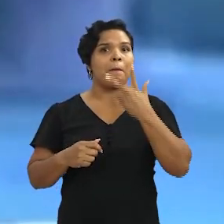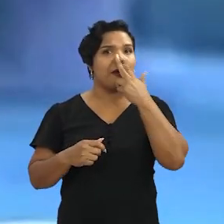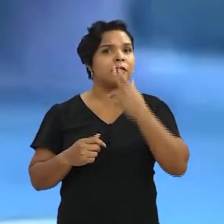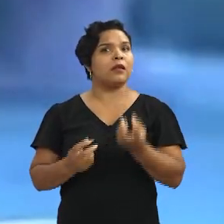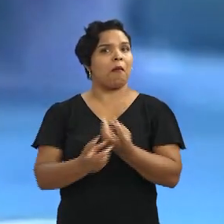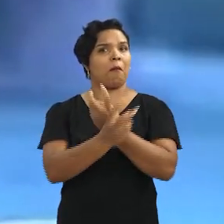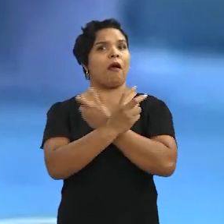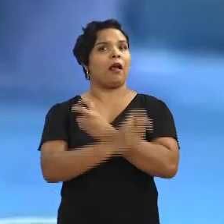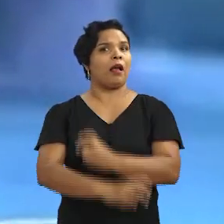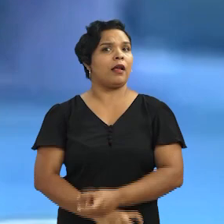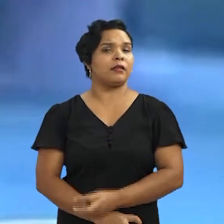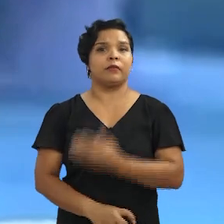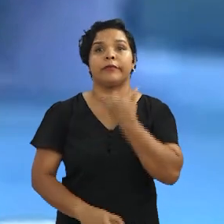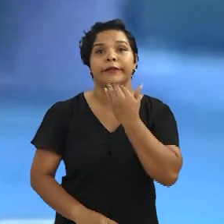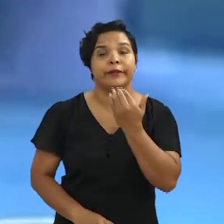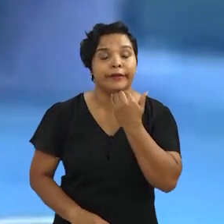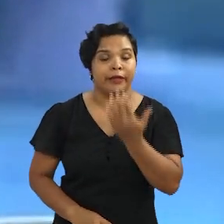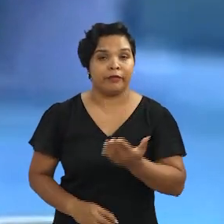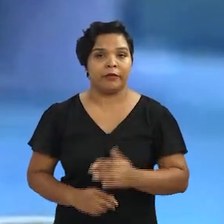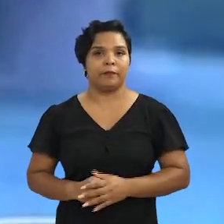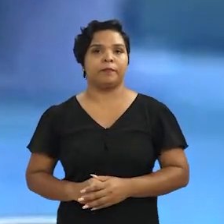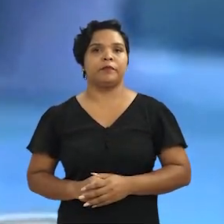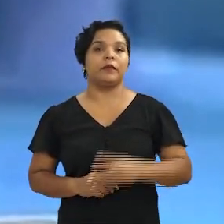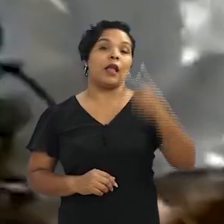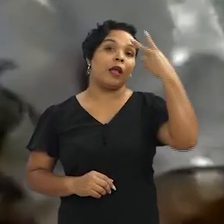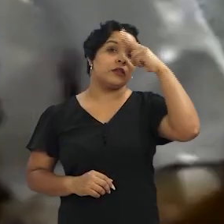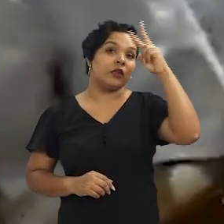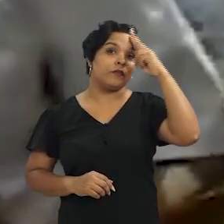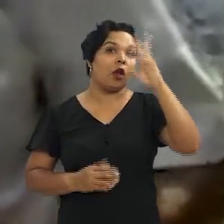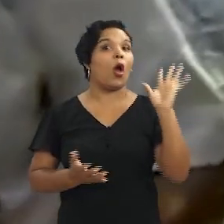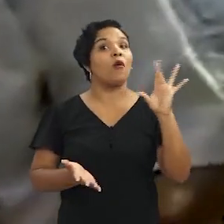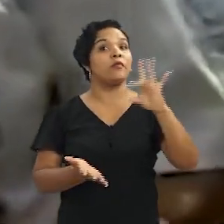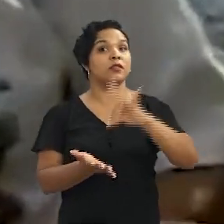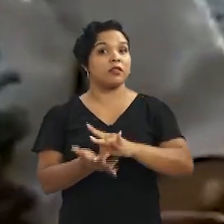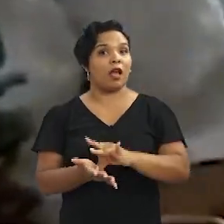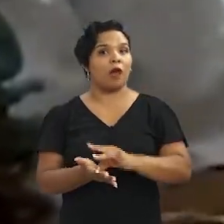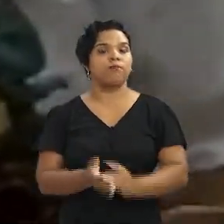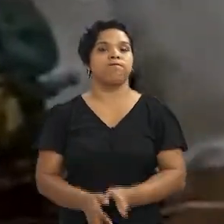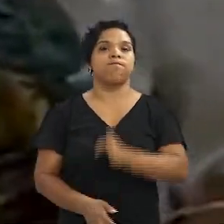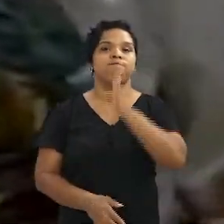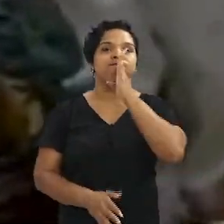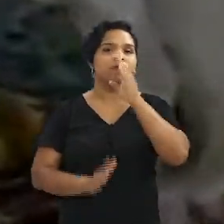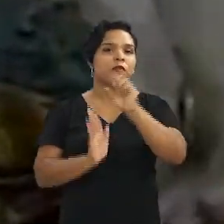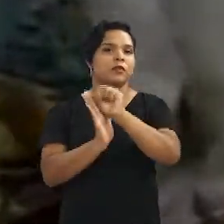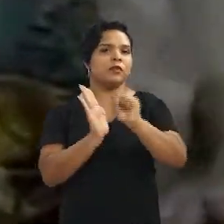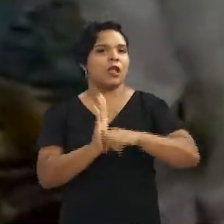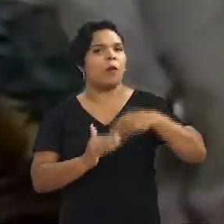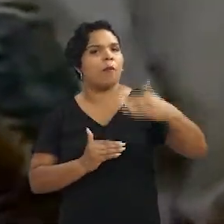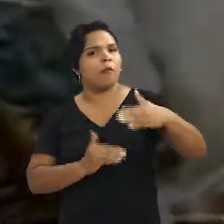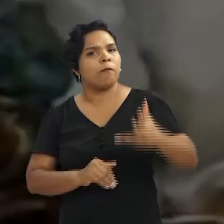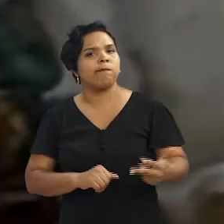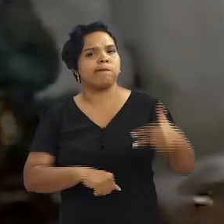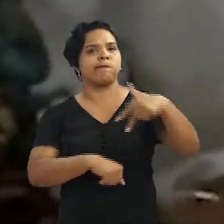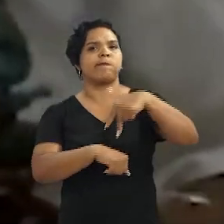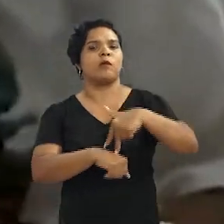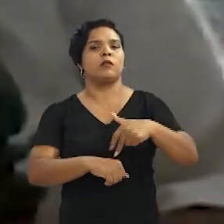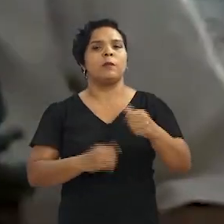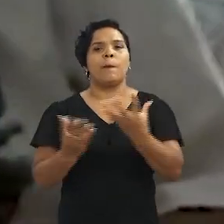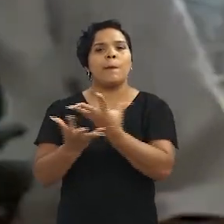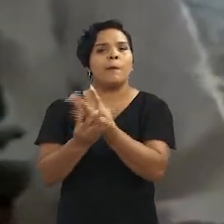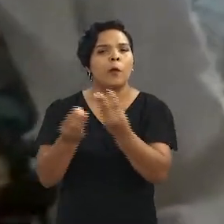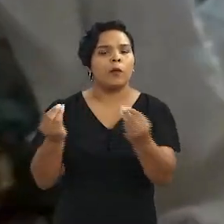que eu tinha que ser mesmo cangaceira, porque não adiantava, viu? A historiografia oficial silenciou durante